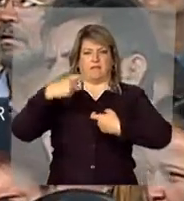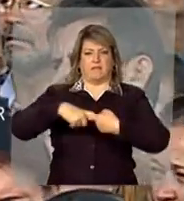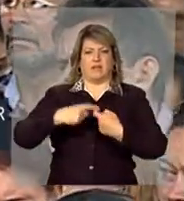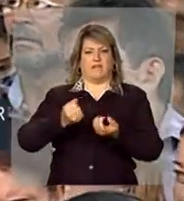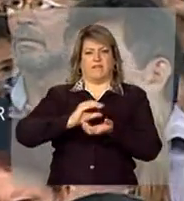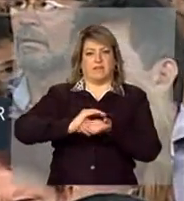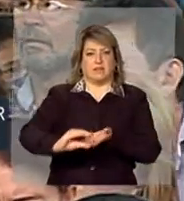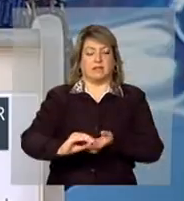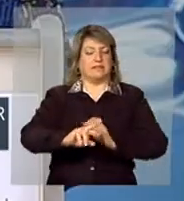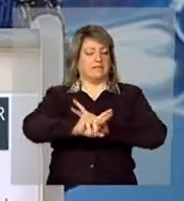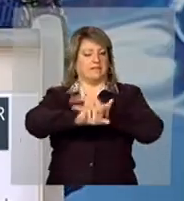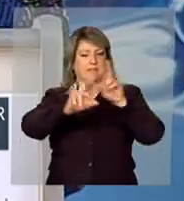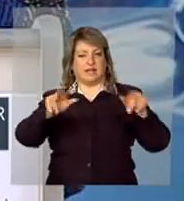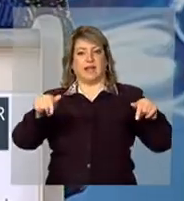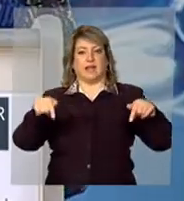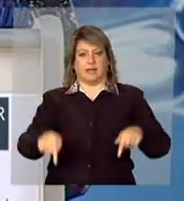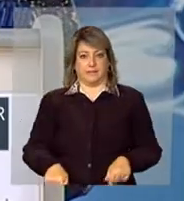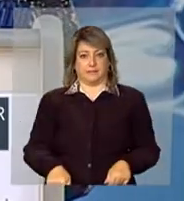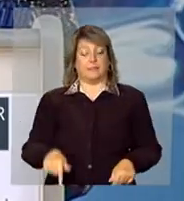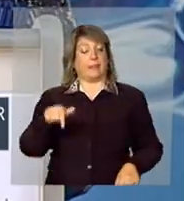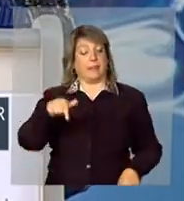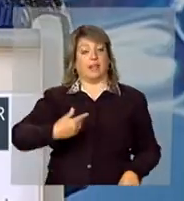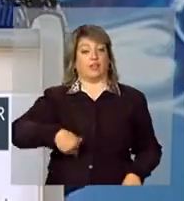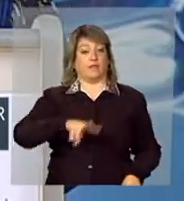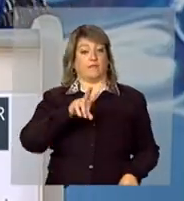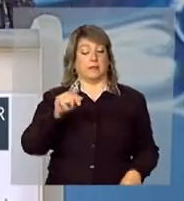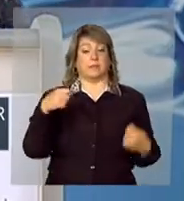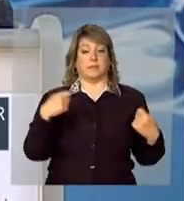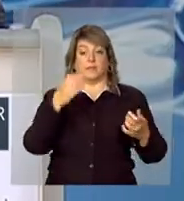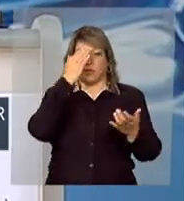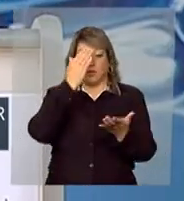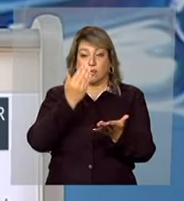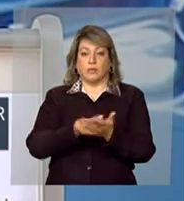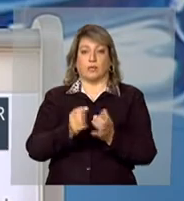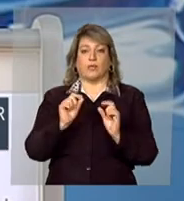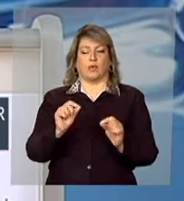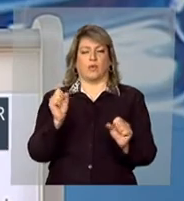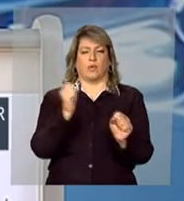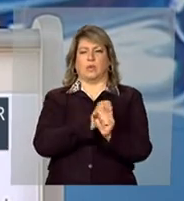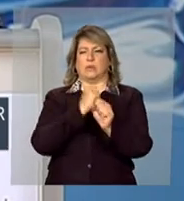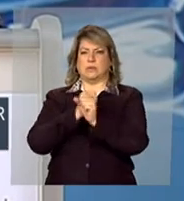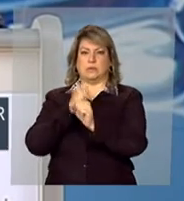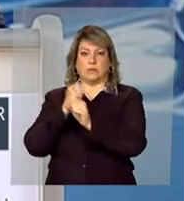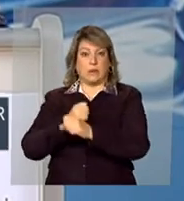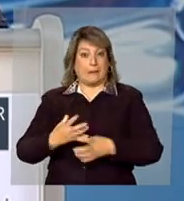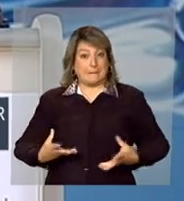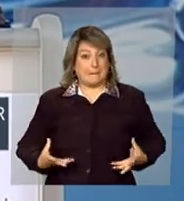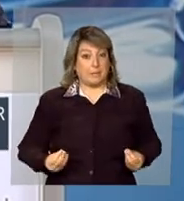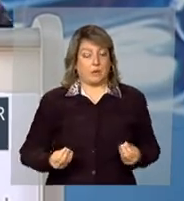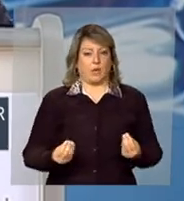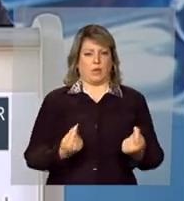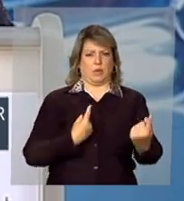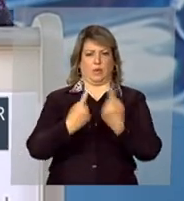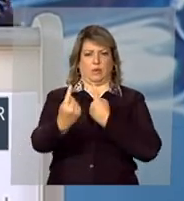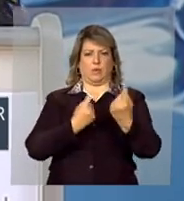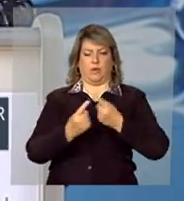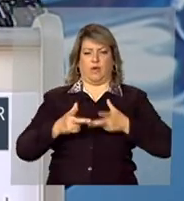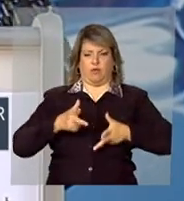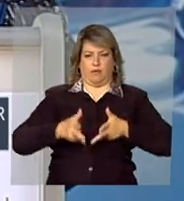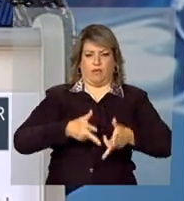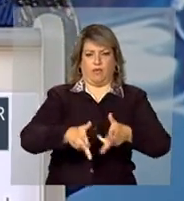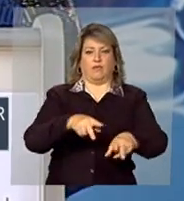espécies. Aqui nós vamos ter de apostar numa infraestrutura pesada de rodovia e